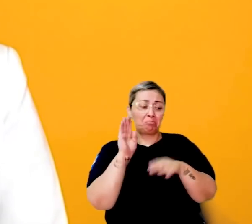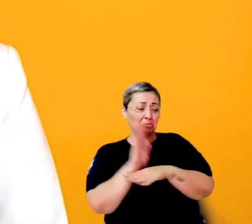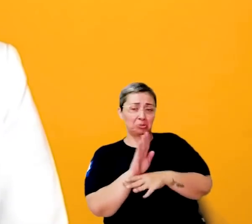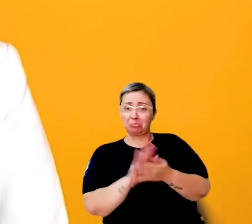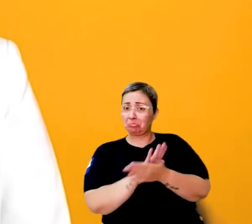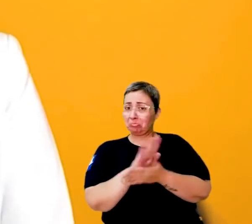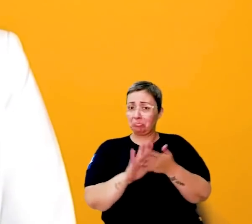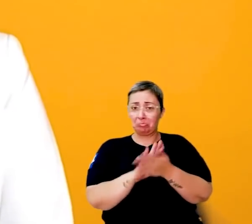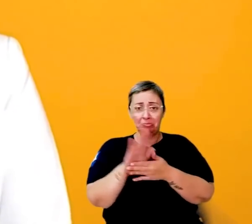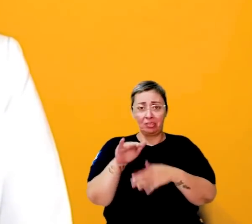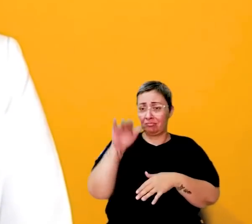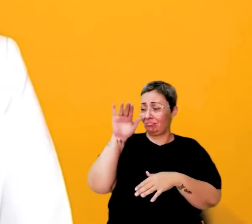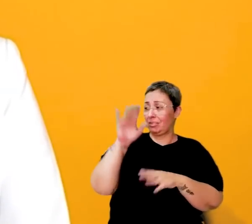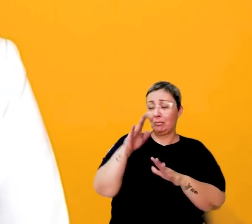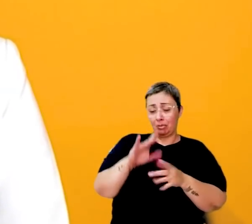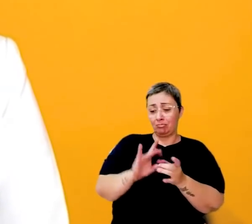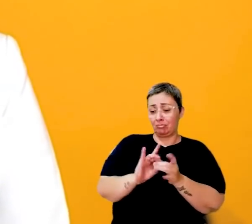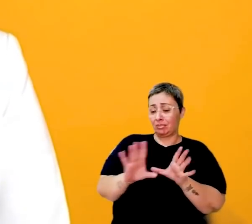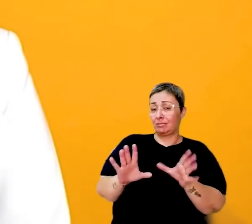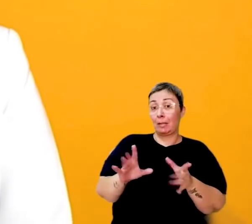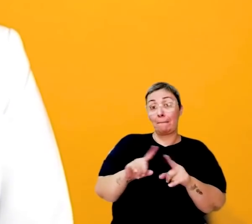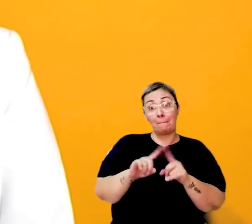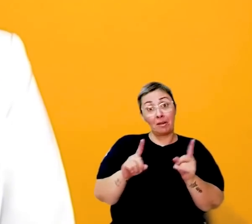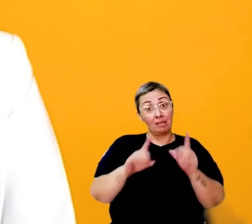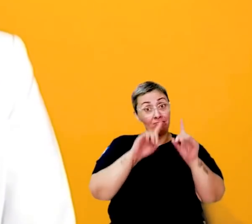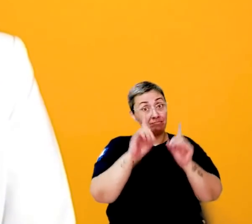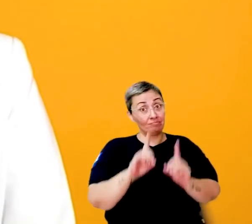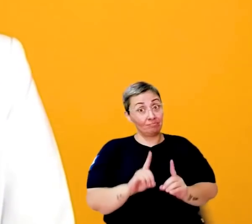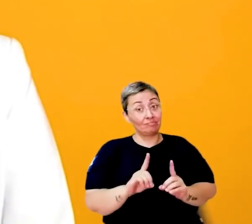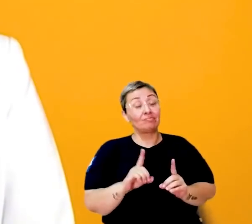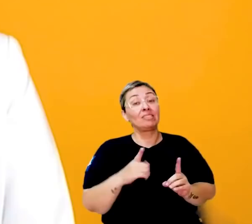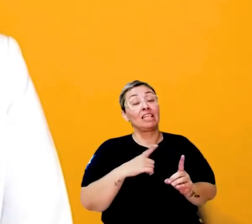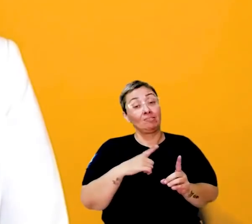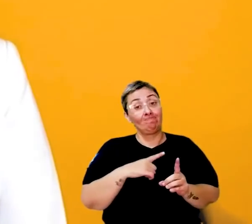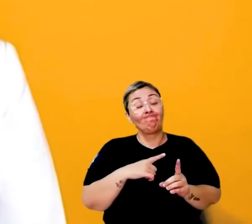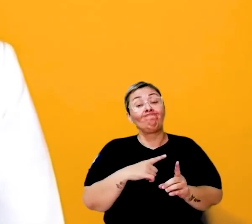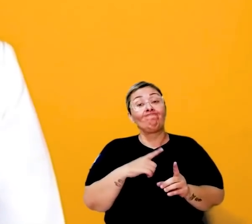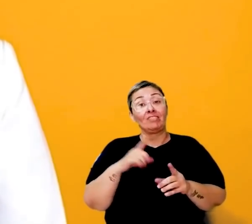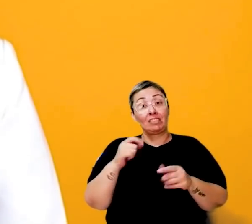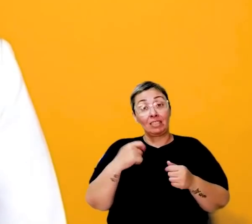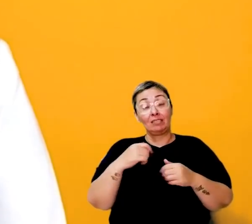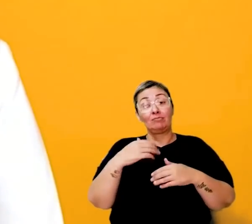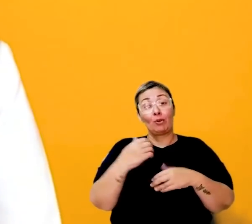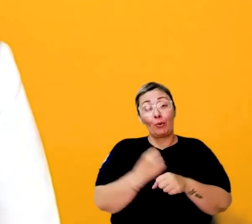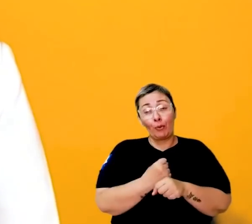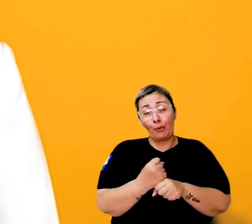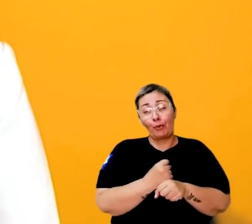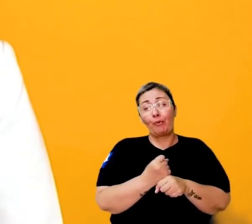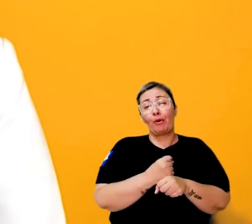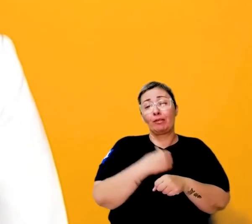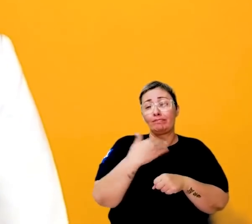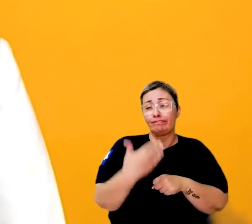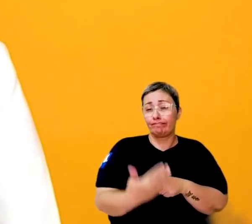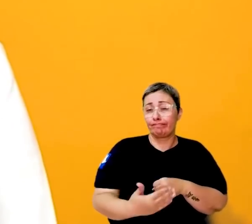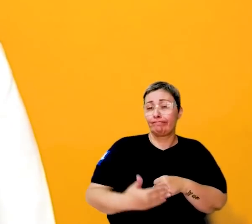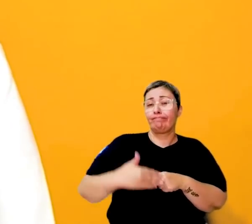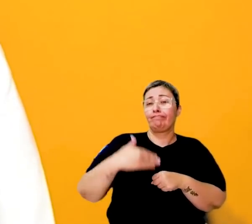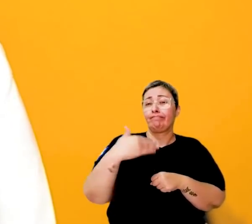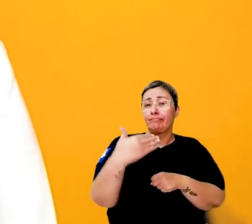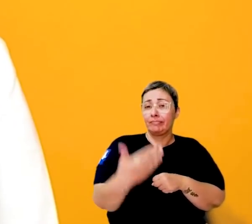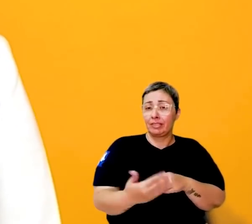do adulto. Já as crianças com deficiência, muitas vezes, elas passam por anos,